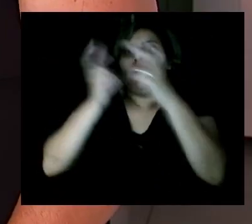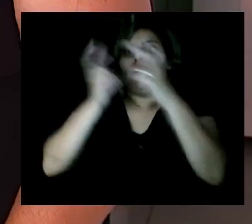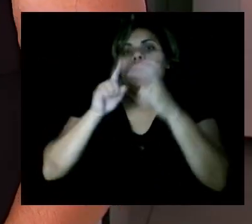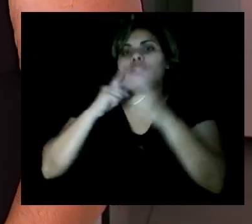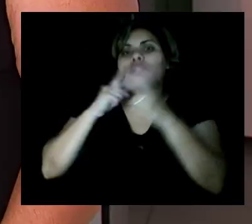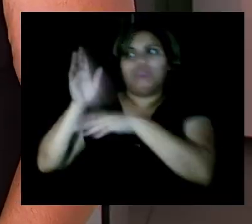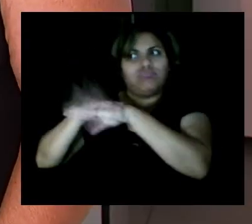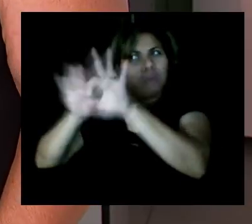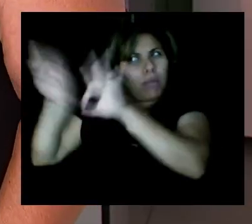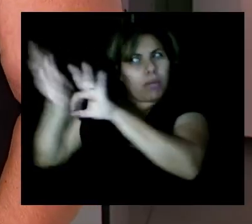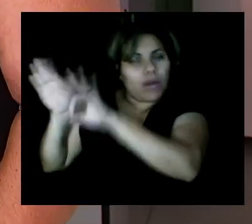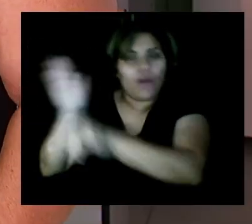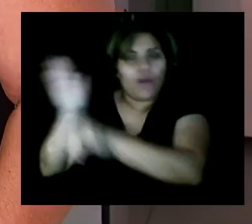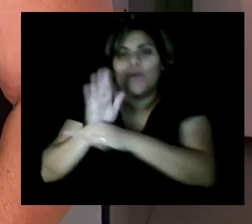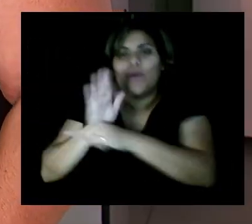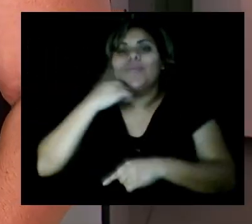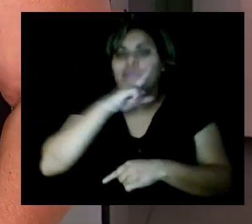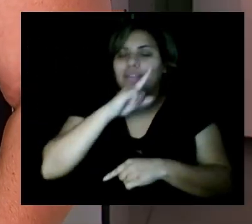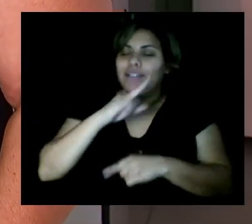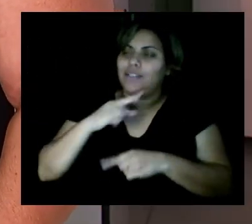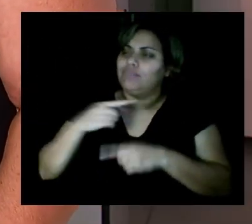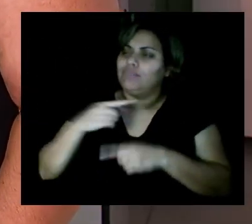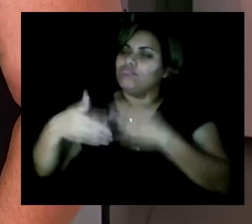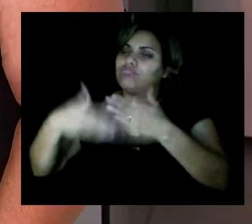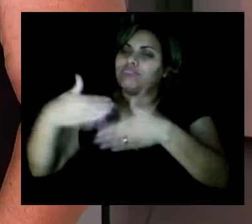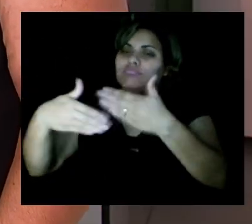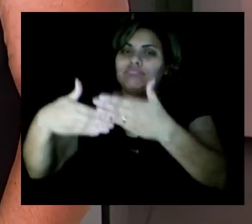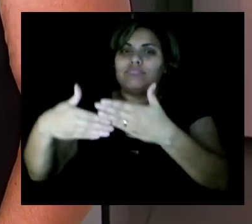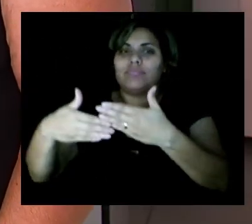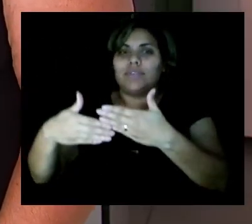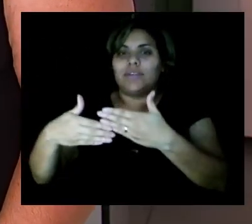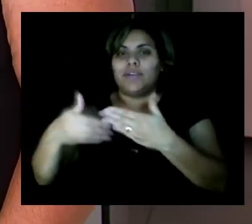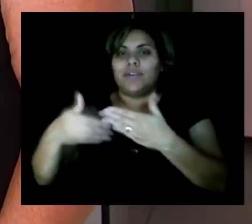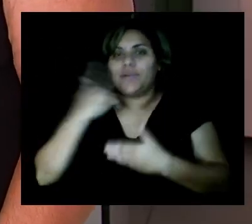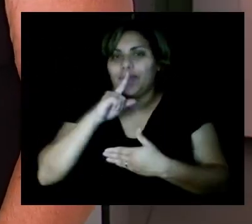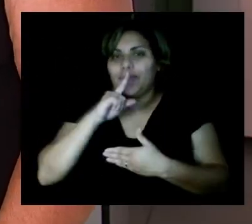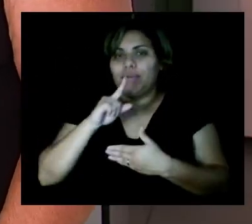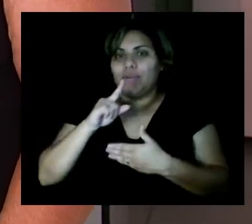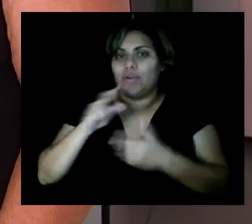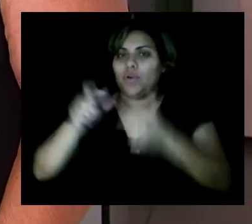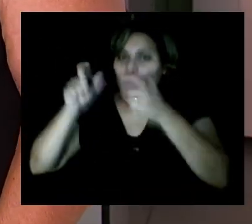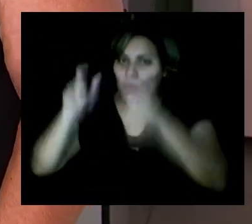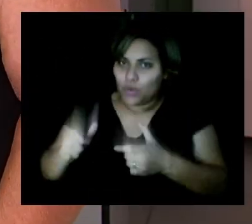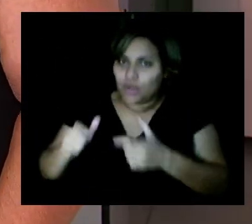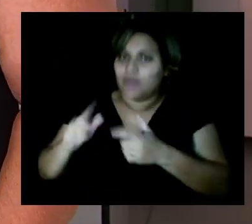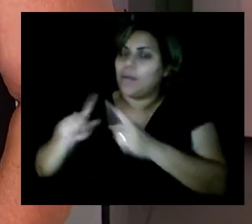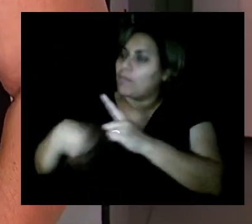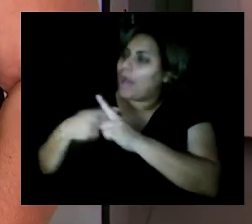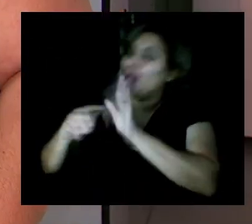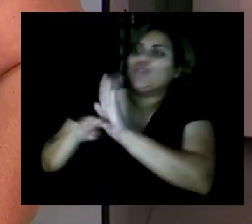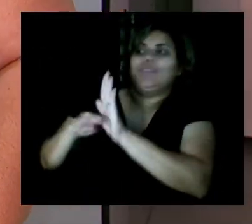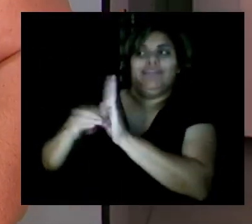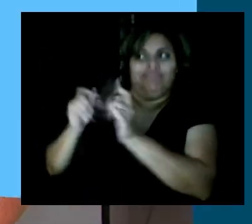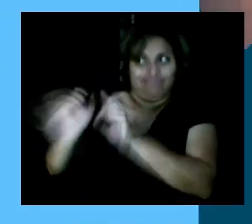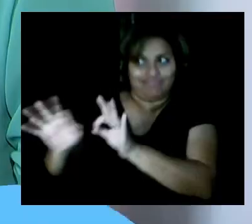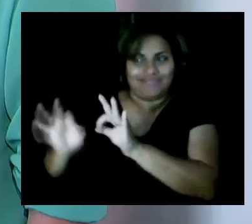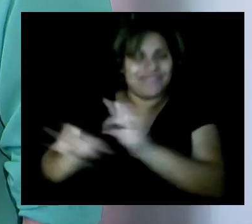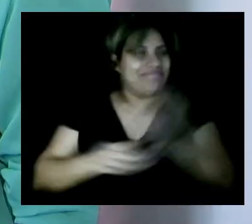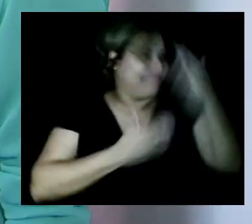encaminhando para ser uma coisa que não aconteça mais. Sim, exatamente. Obrigada.